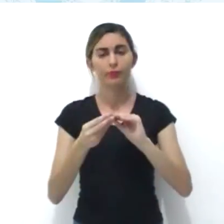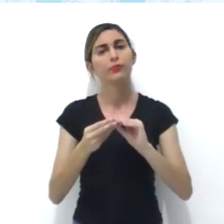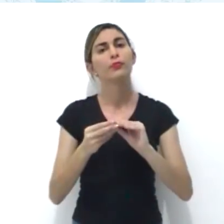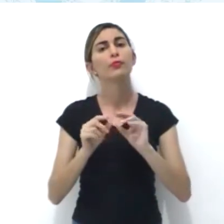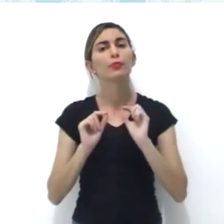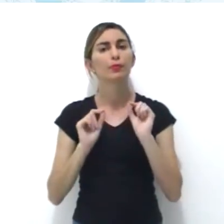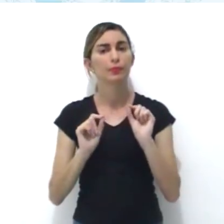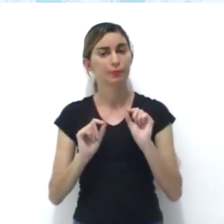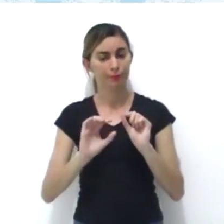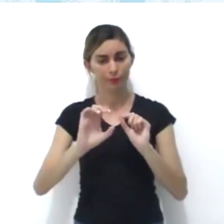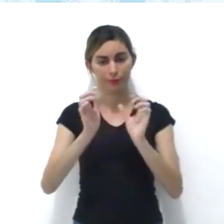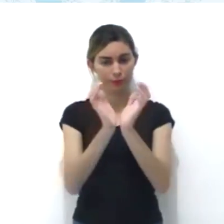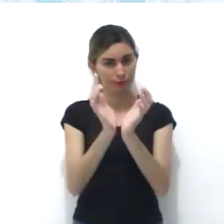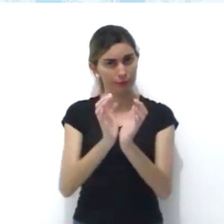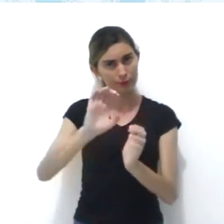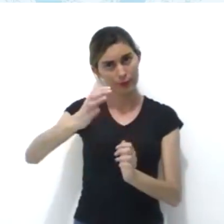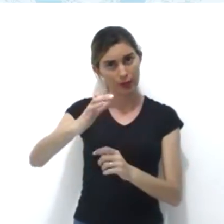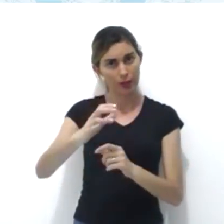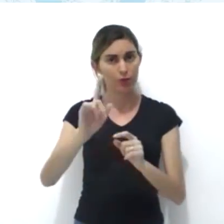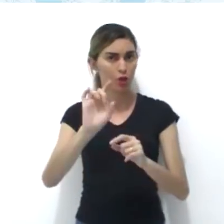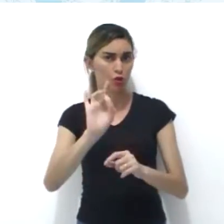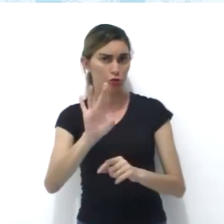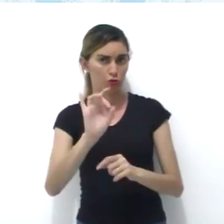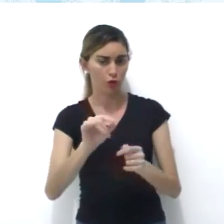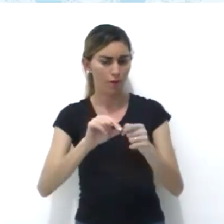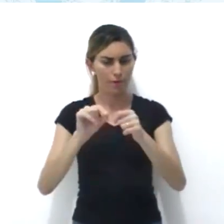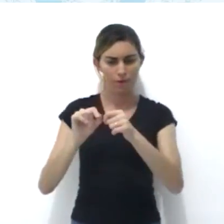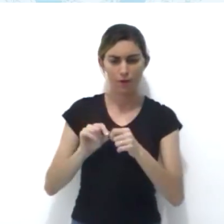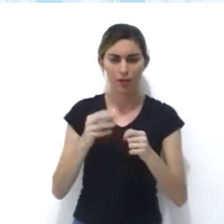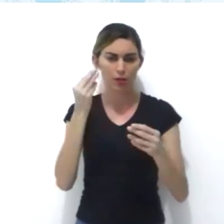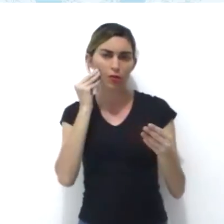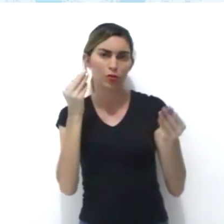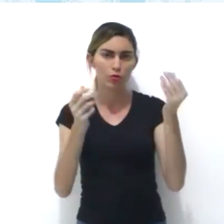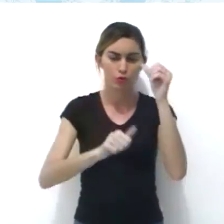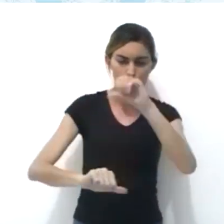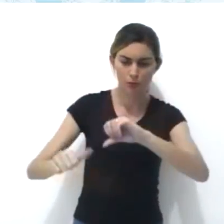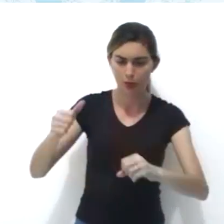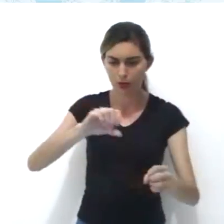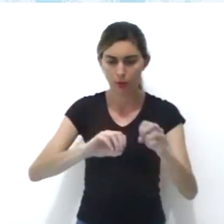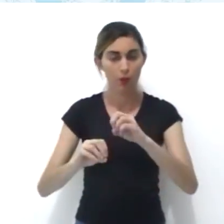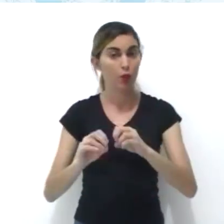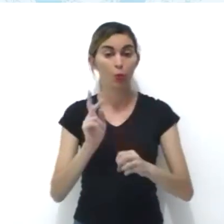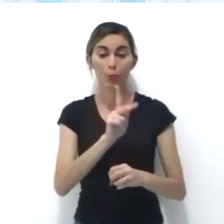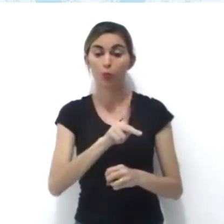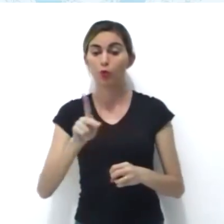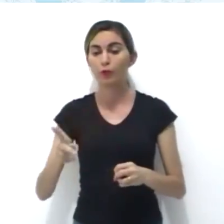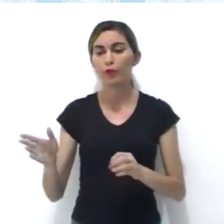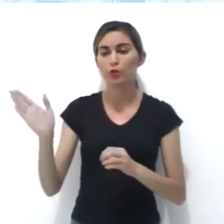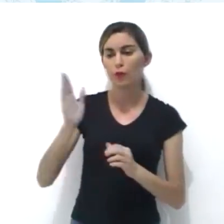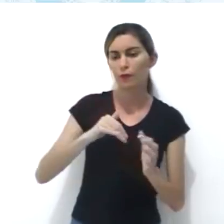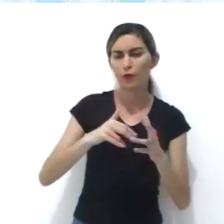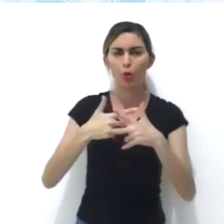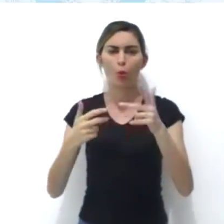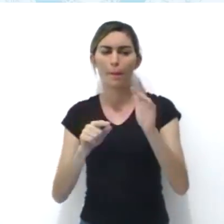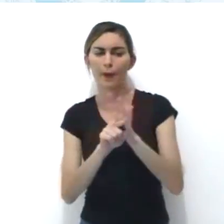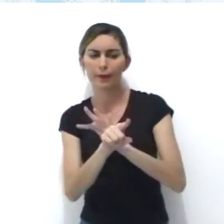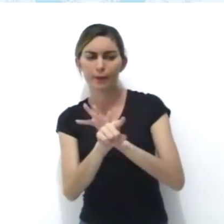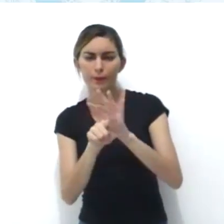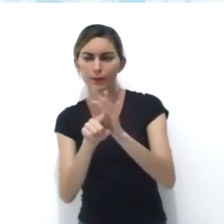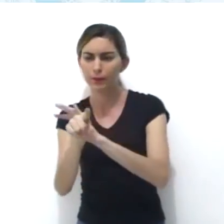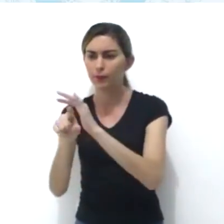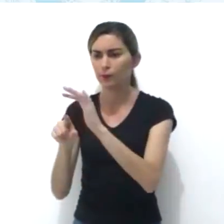Em suma, no clube de ciências, o aluno não só vai fazer os experimentos, o professor ele vai trazer,